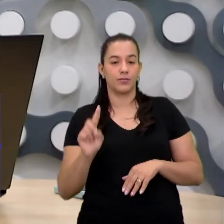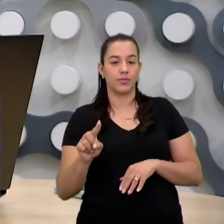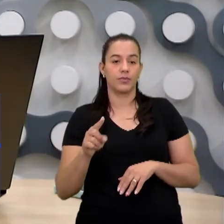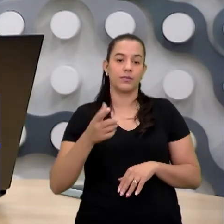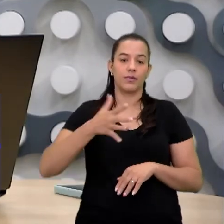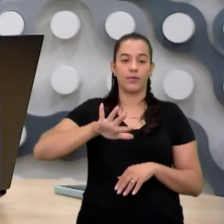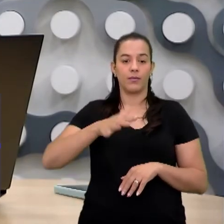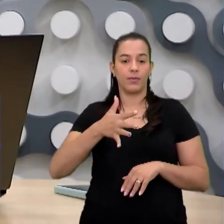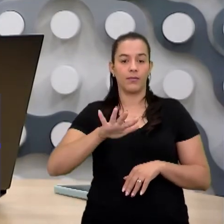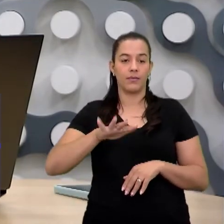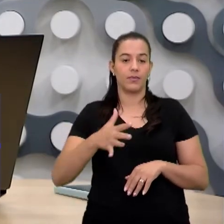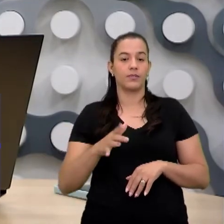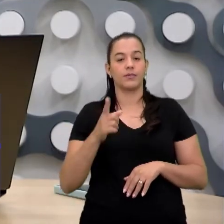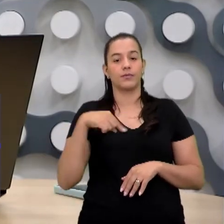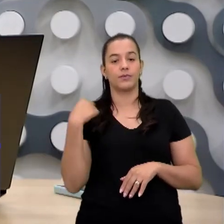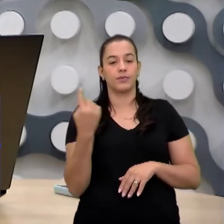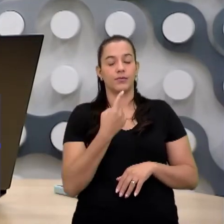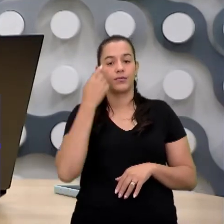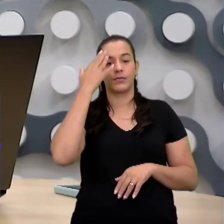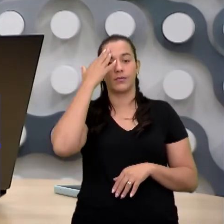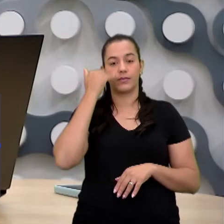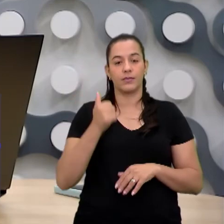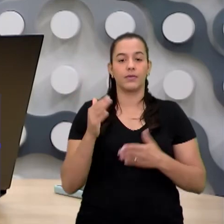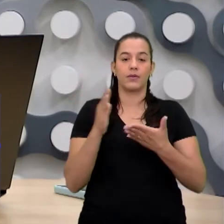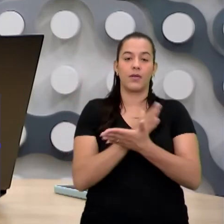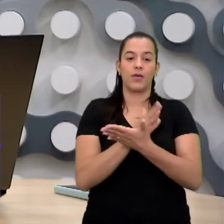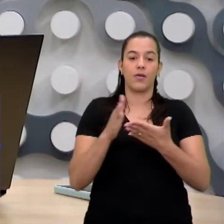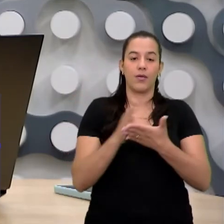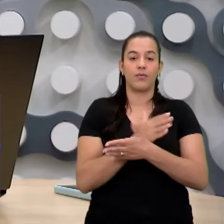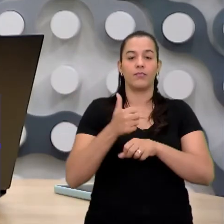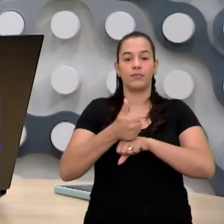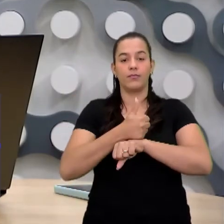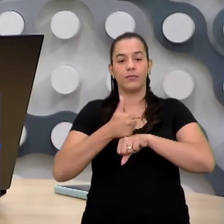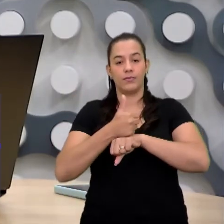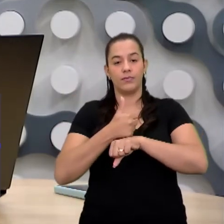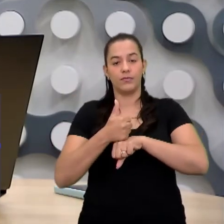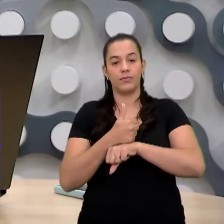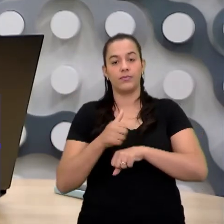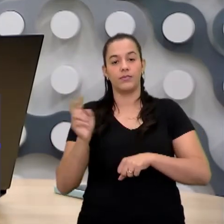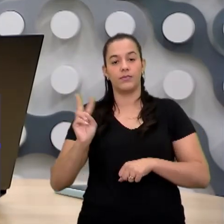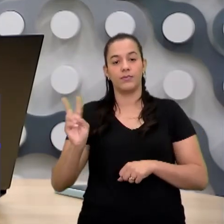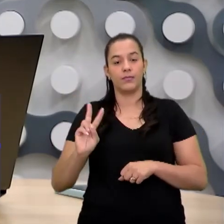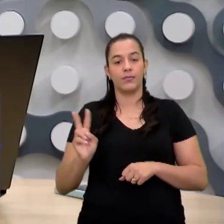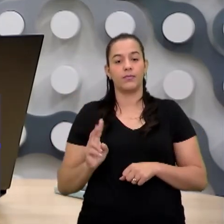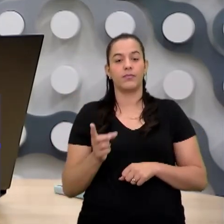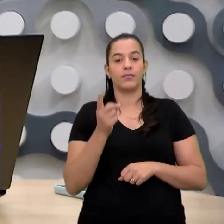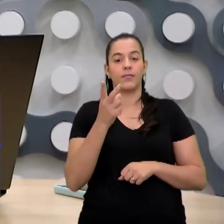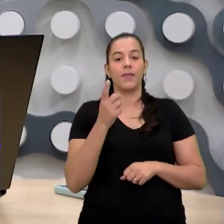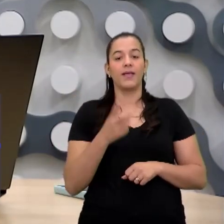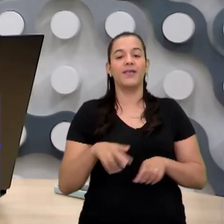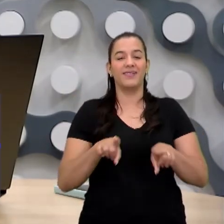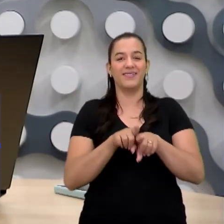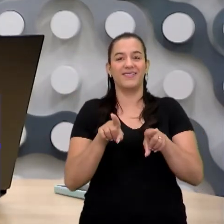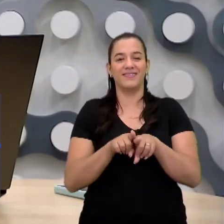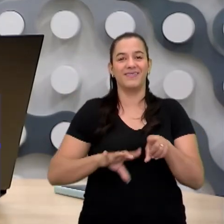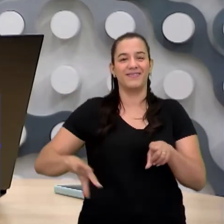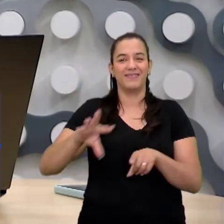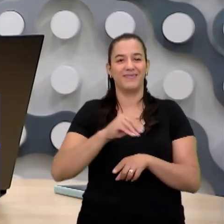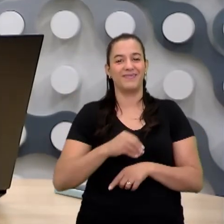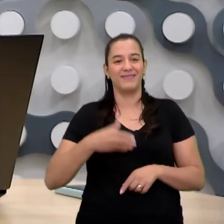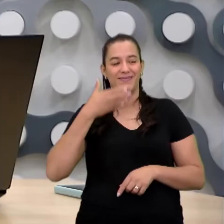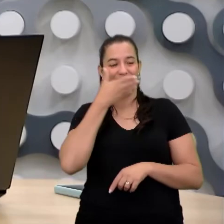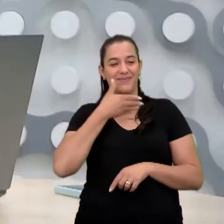média, né? Então a gente sabe aí, né, algumas profissões que não ganham esse valor. Dou até um doce para quem adivinhar. Vamos lá, distribuição